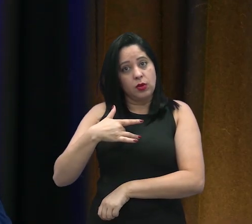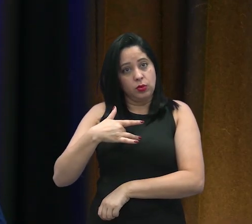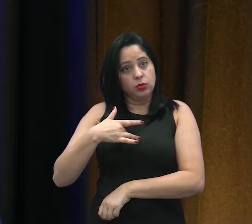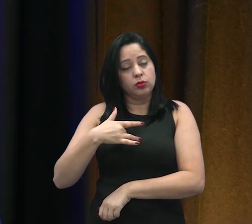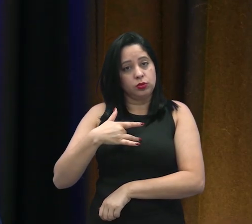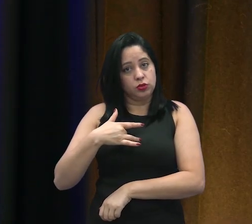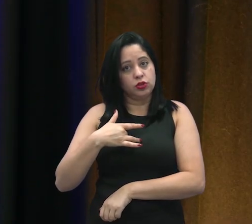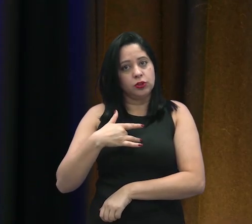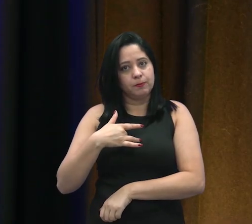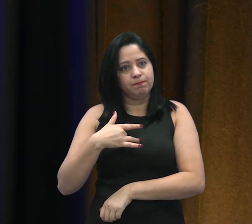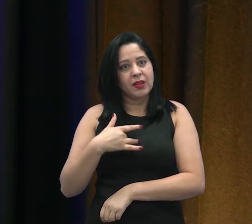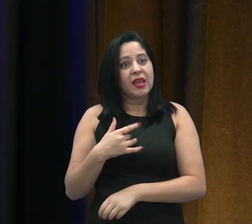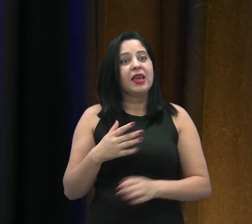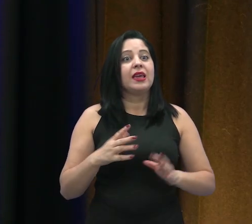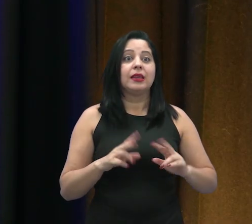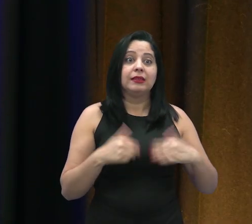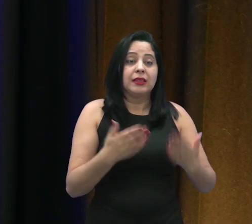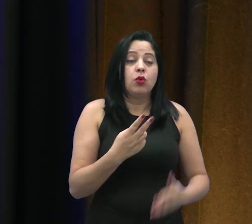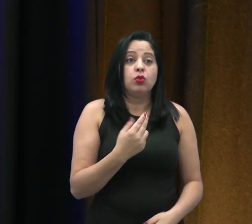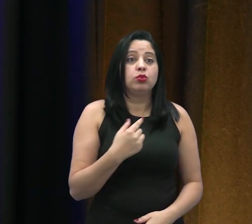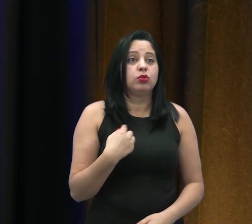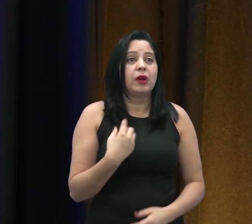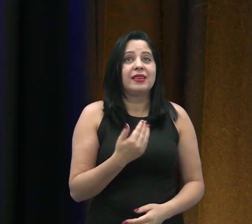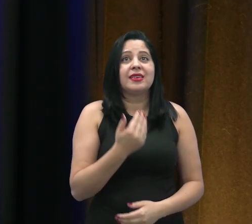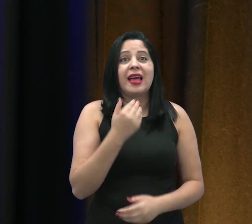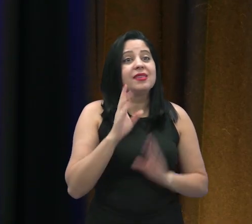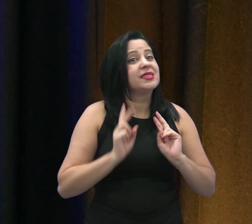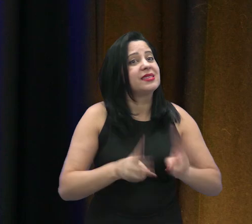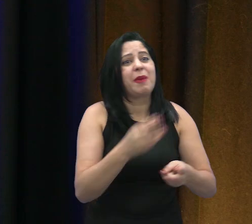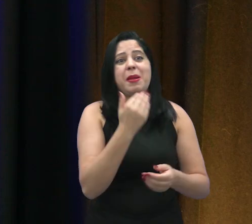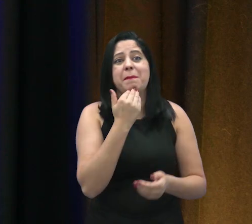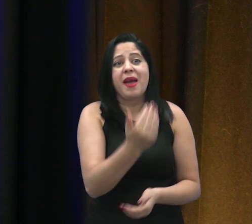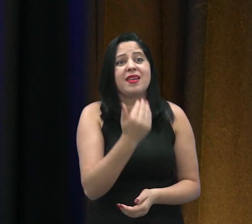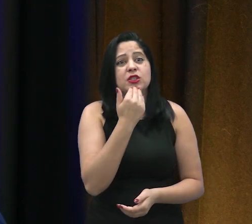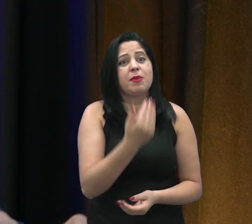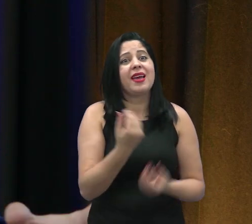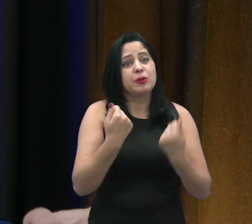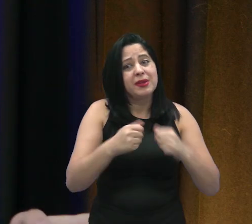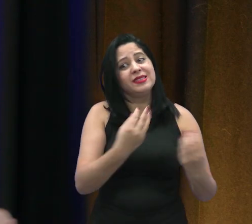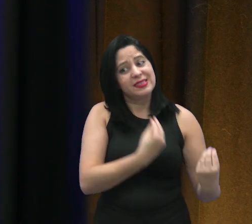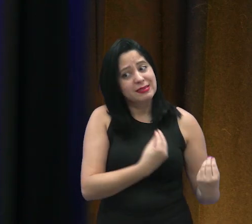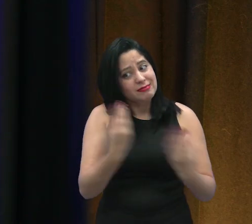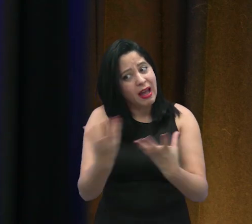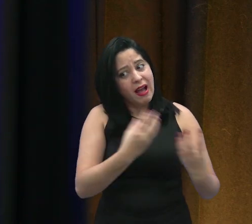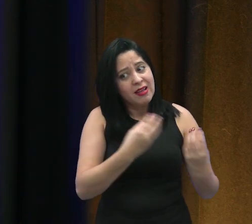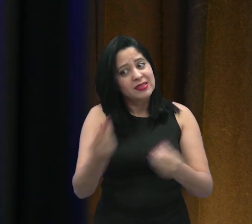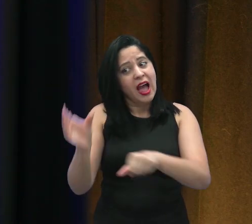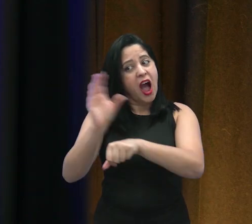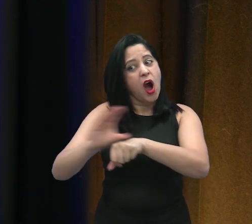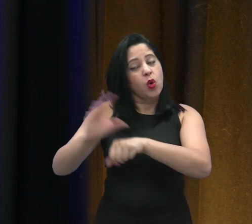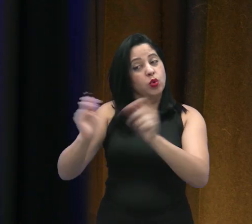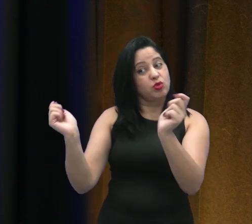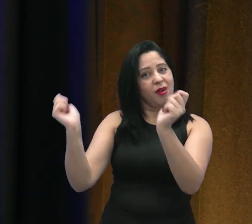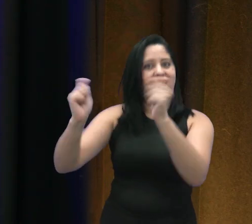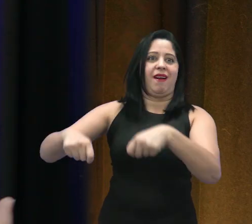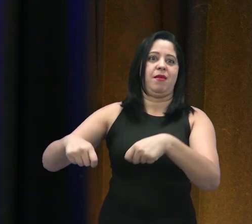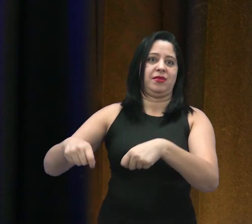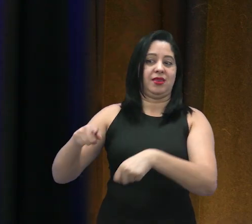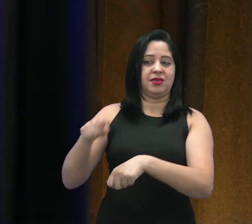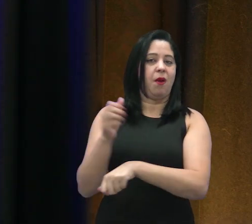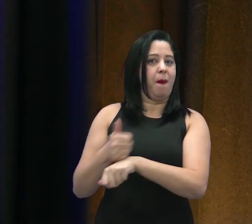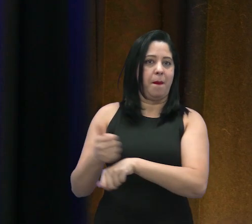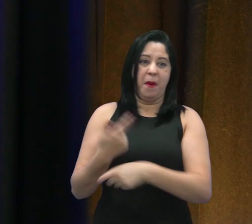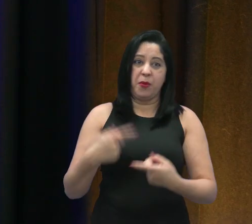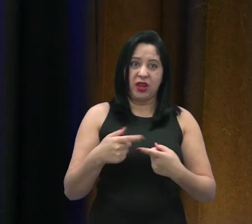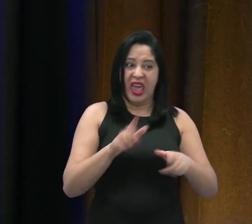pede muito, é a capacitação dos profissionais para que a gente possa ter uma rede pública. Nem todo mundo tem condições de levar